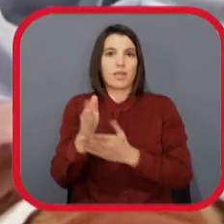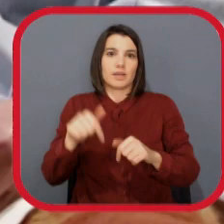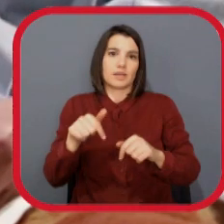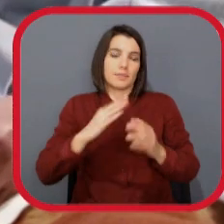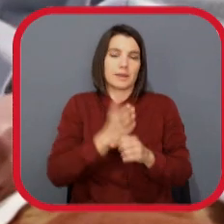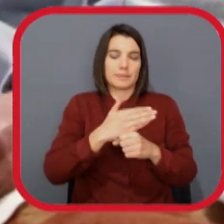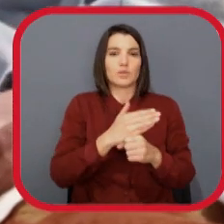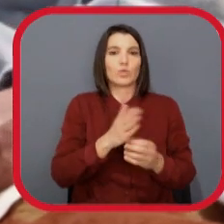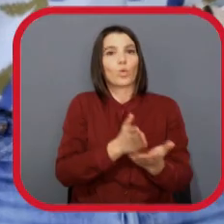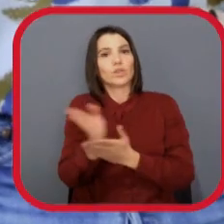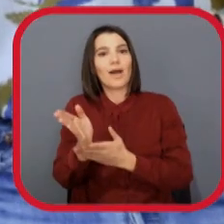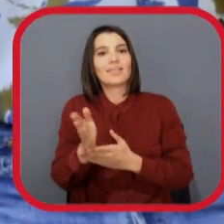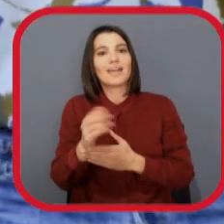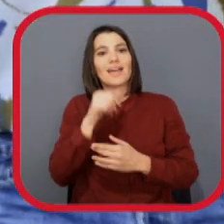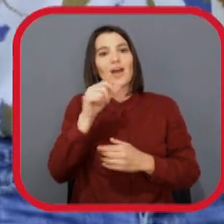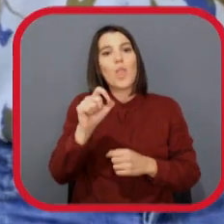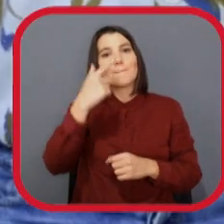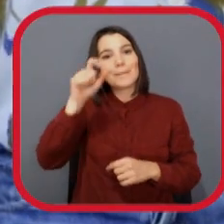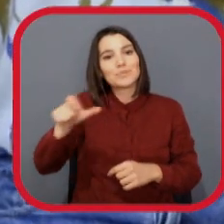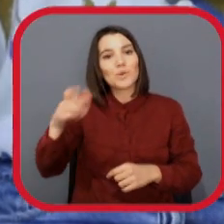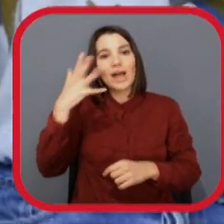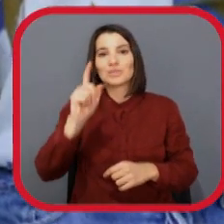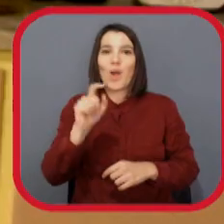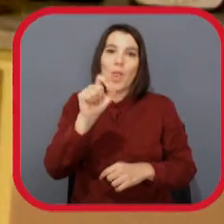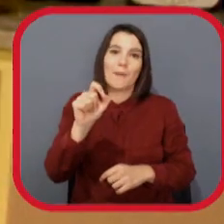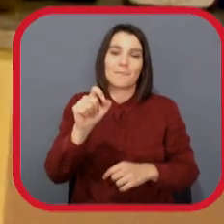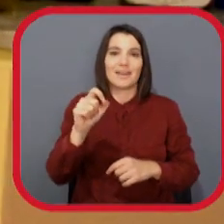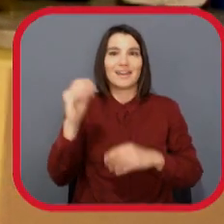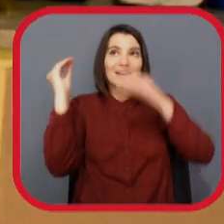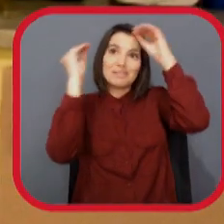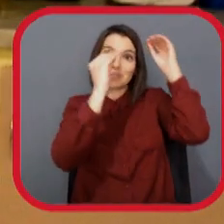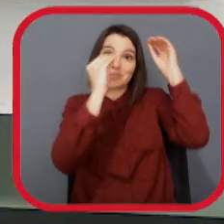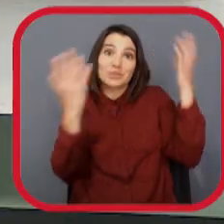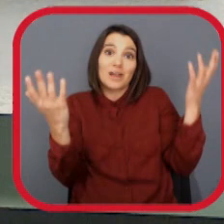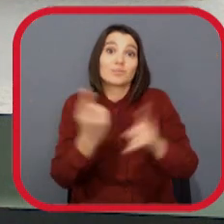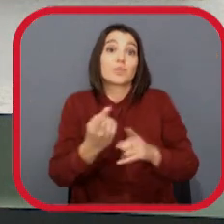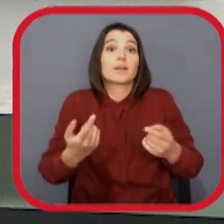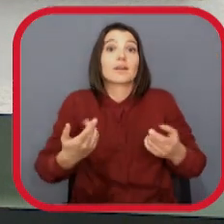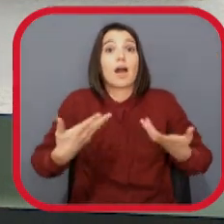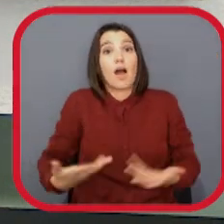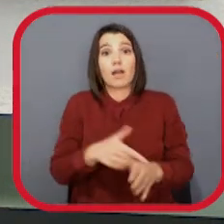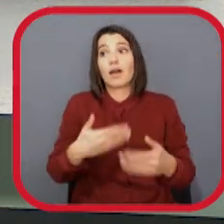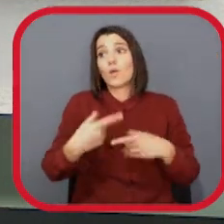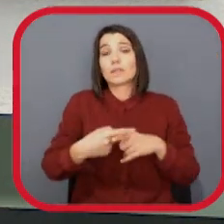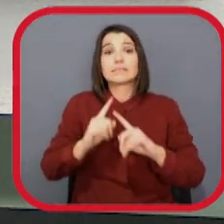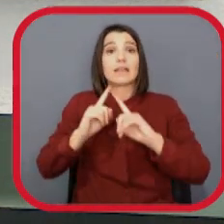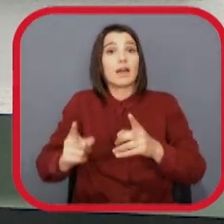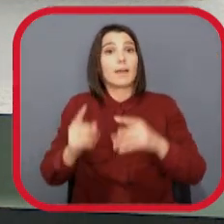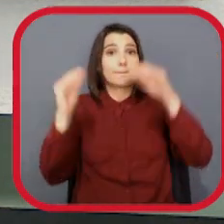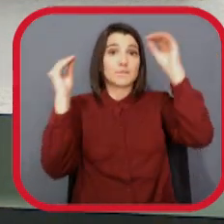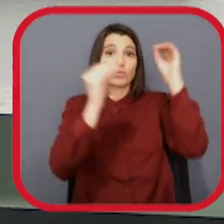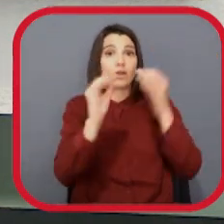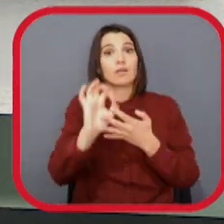então, tratamos pelo nome dos personagens e não pelo nome dos atores. É porque naquele momento o que me interessa são os